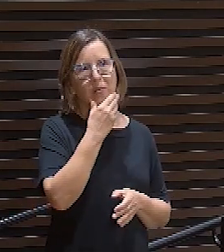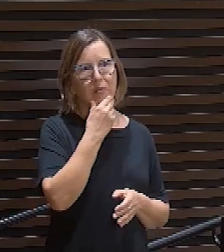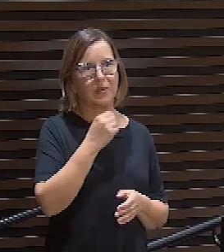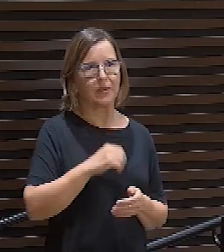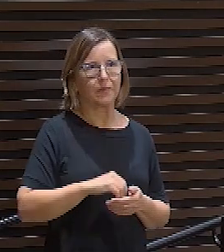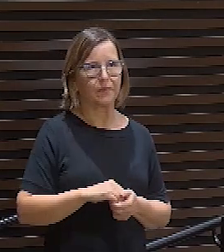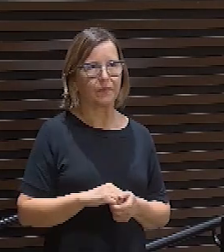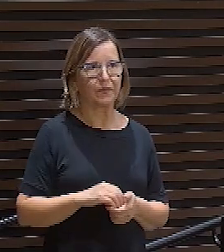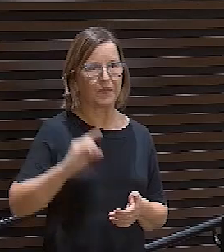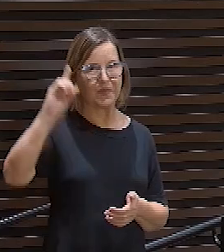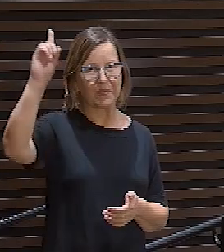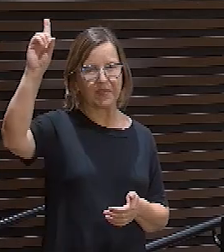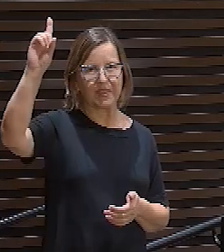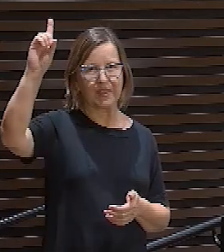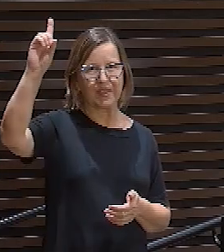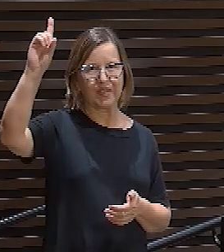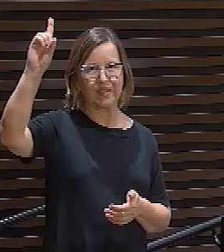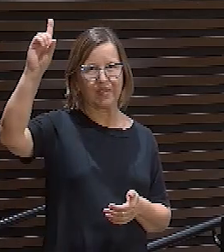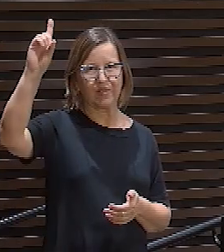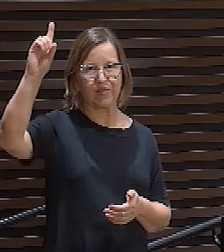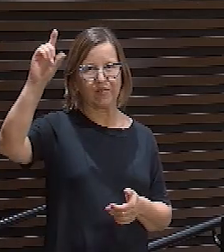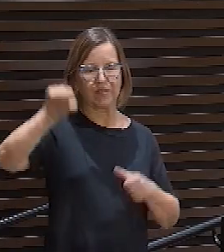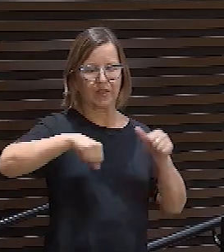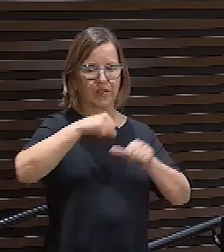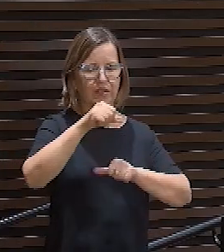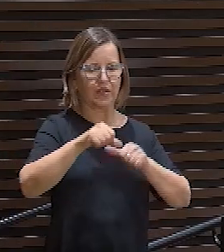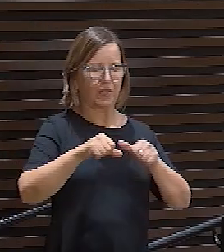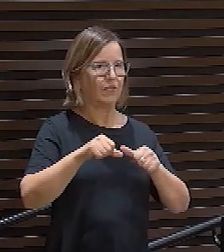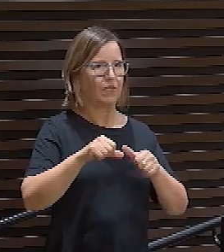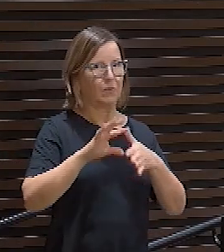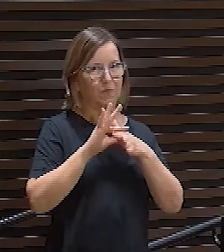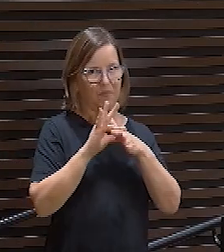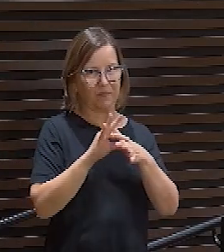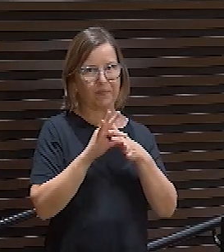Um Deus que se fez carne.